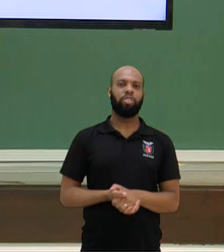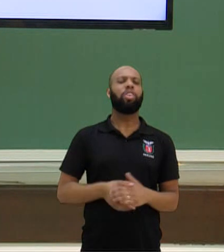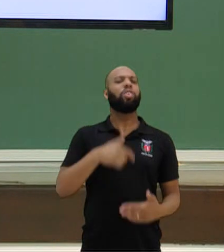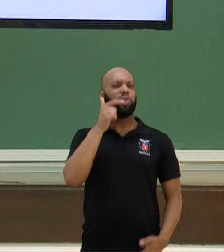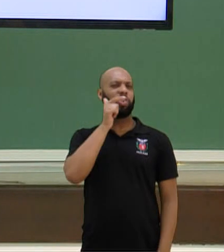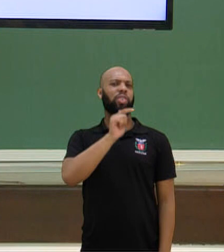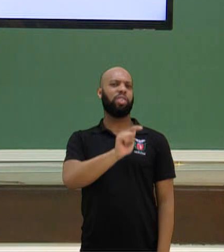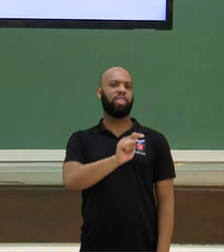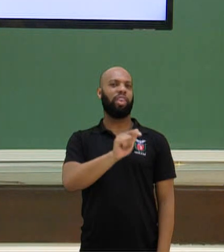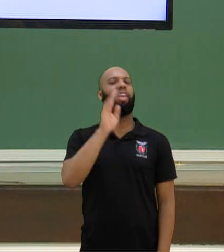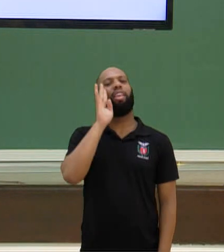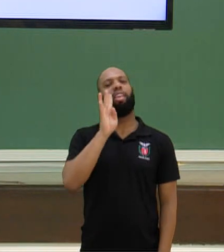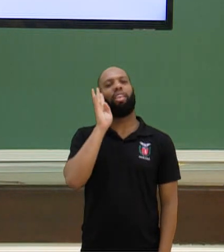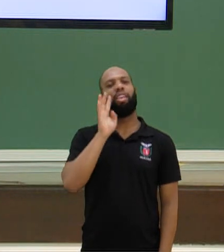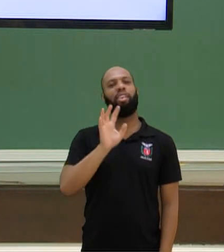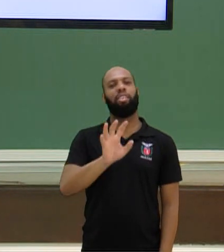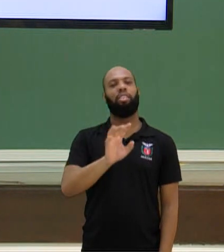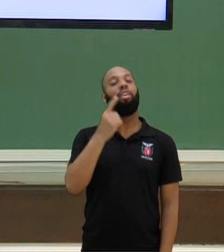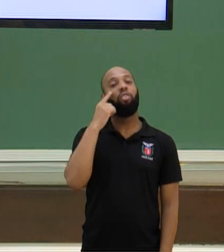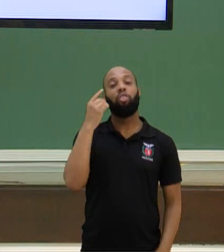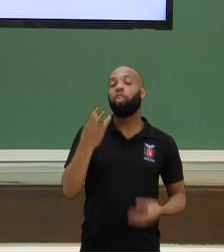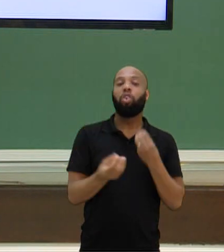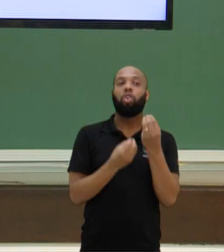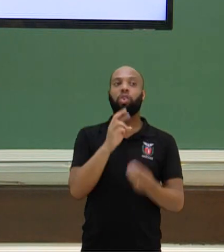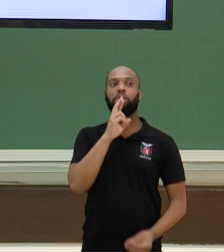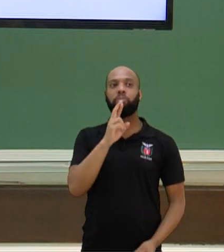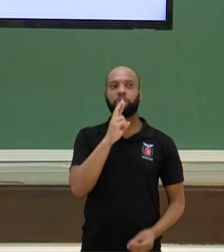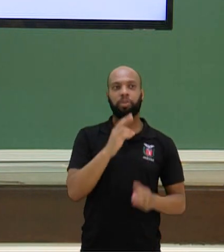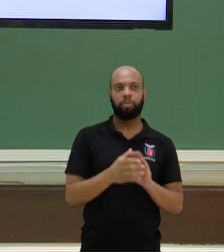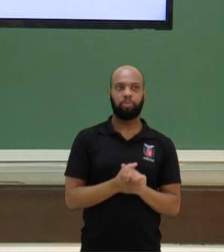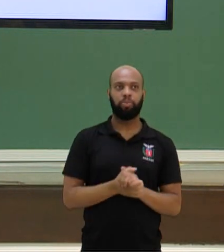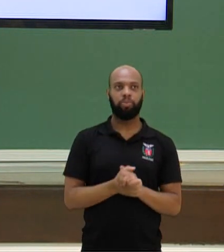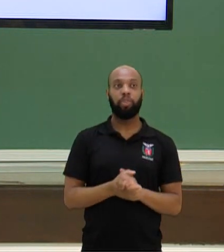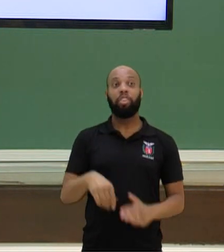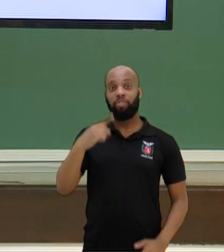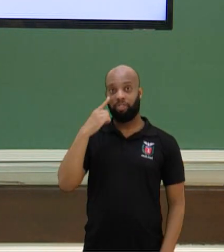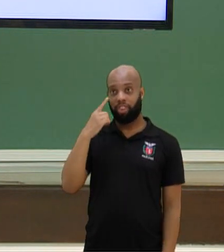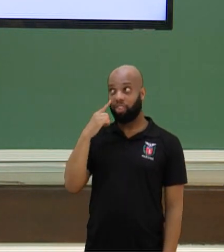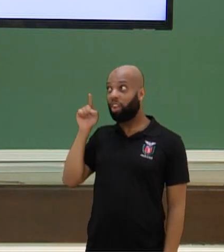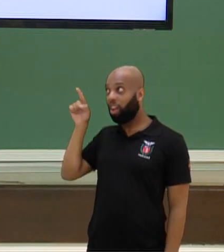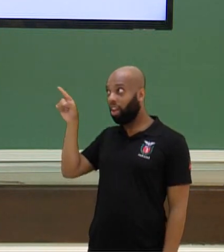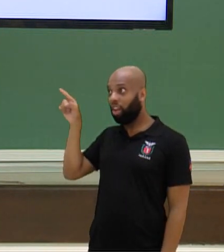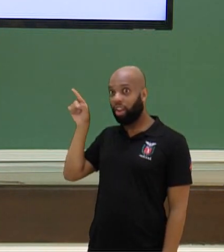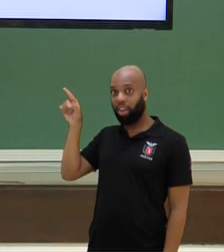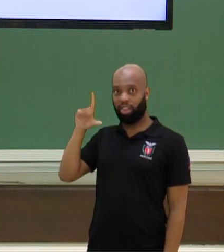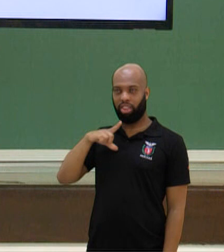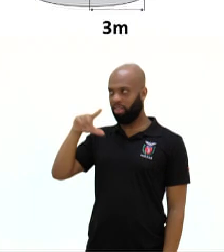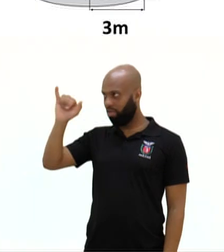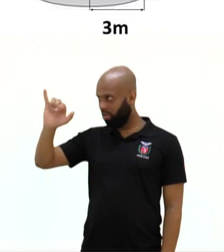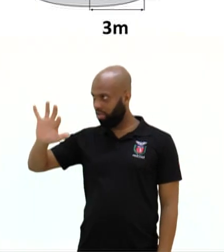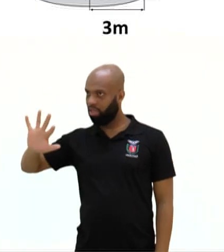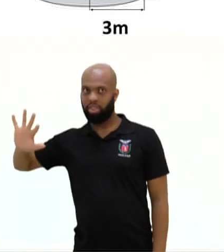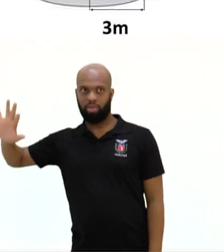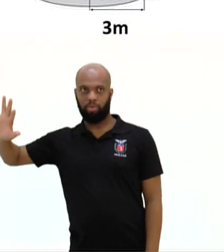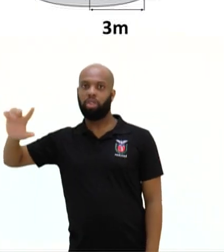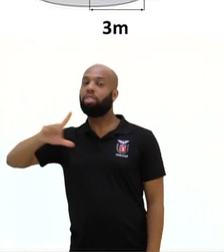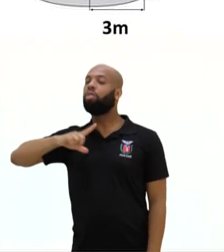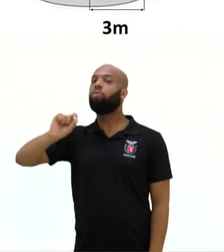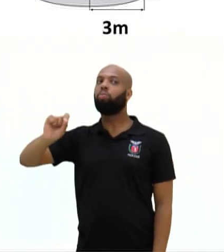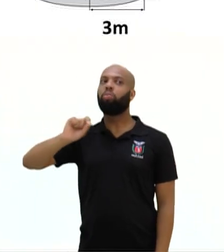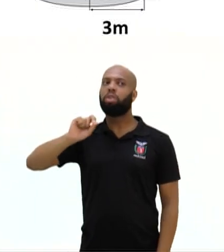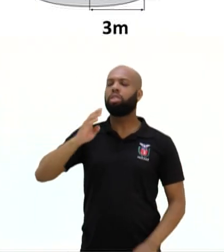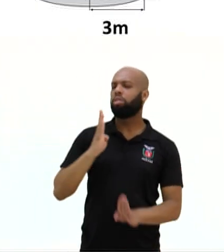conseguiram, pessoal? Esse foi legal, né? Vamos ver como é que ficou essa resolução? Olhem aqui, acompanhem com a professora. Então, o que nós temos